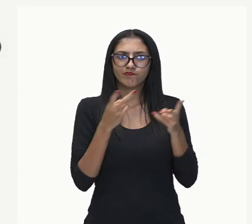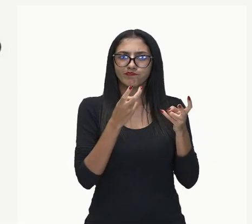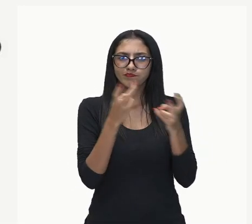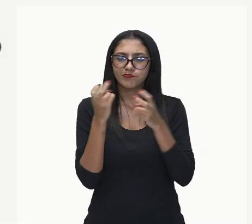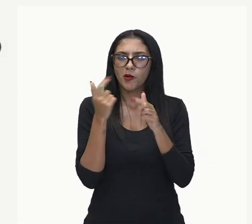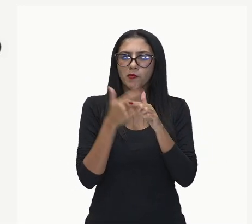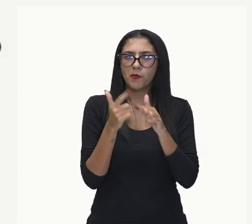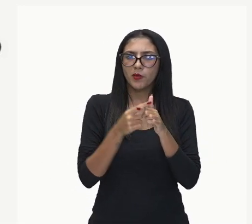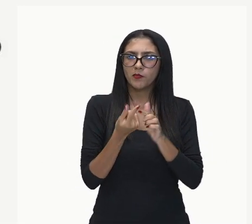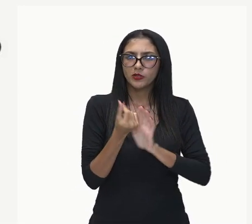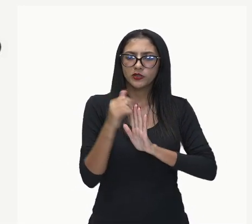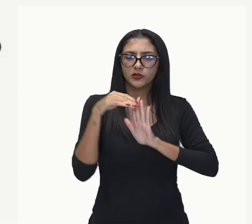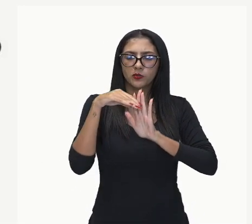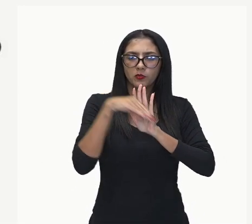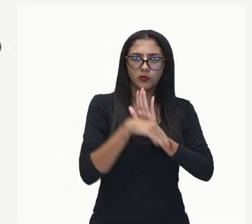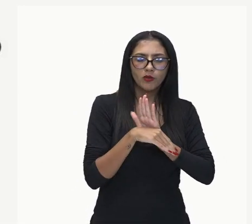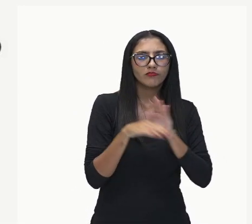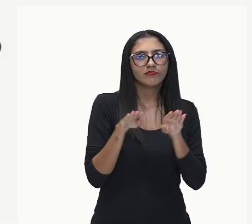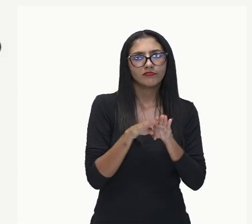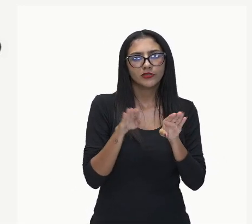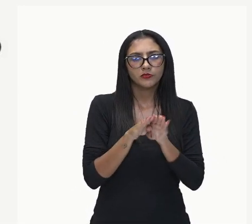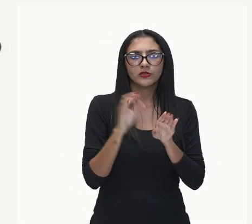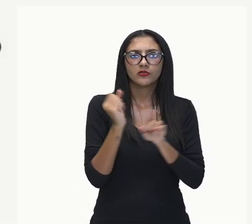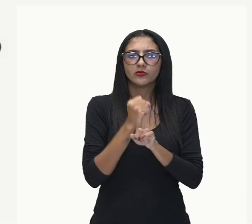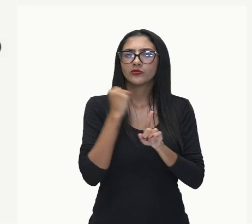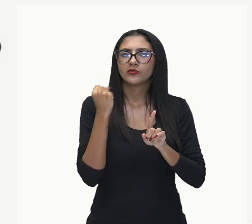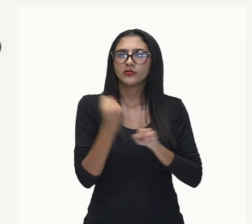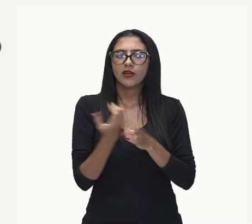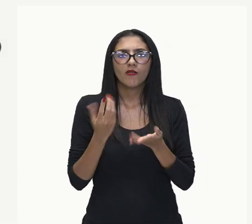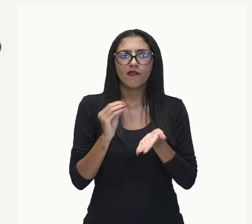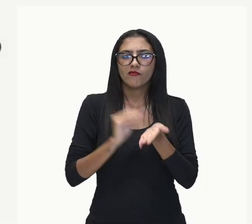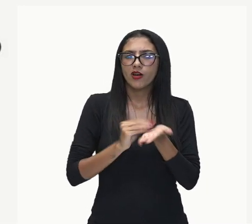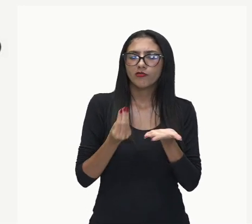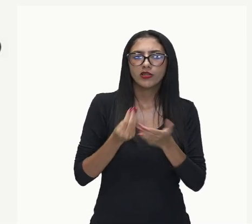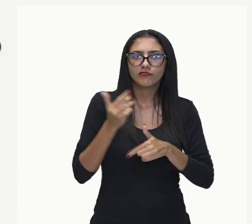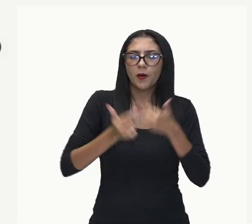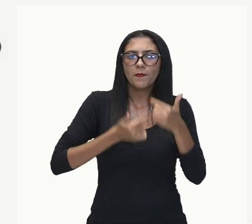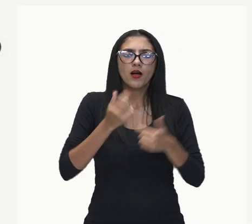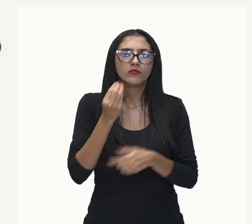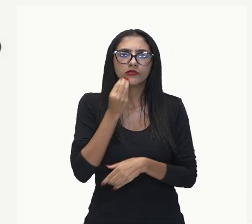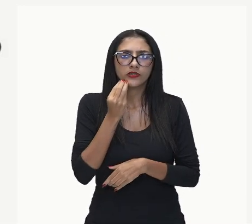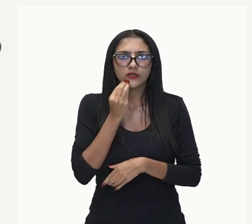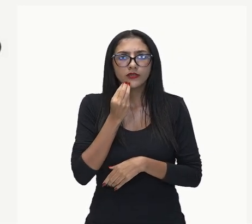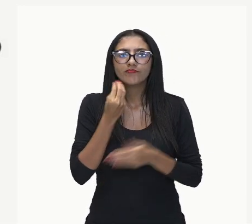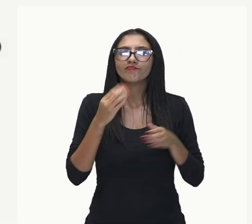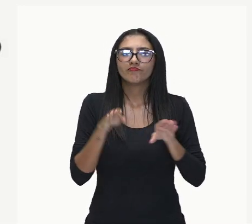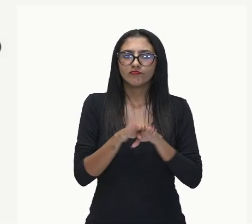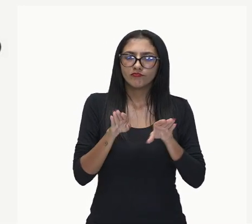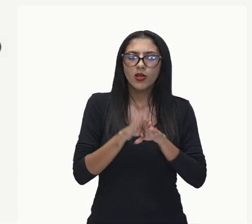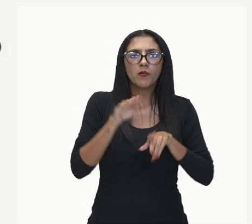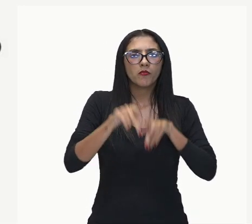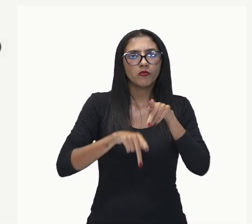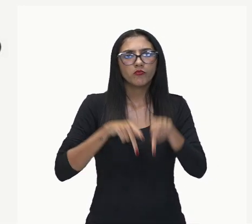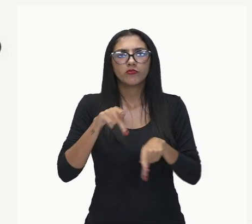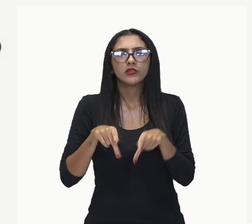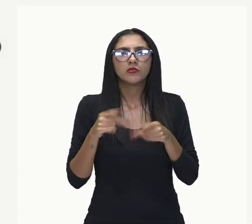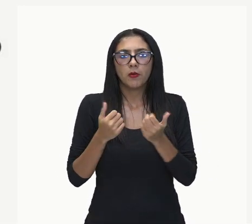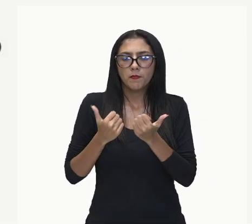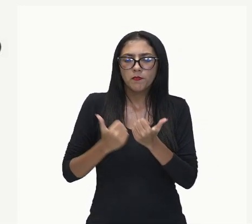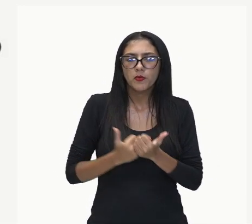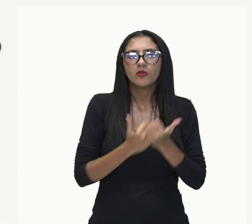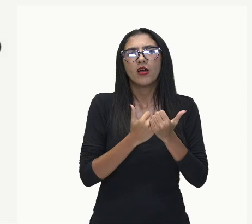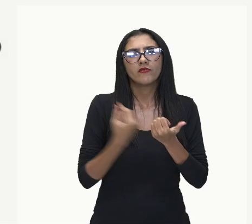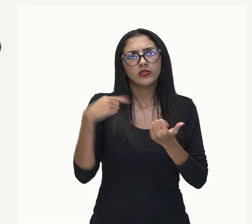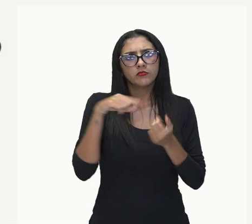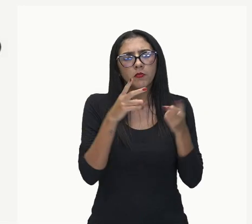crise econômica e também social por conta da falta de emprego, e eles vão apoiar essa revolta porque eles estavam vendo que